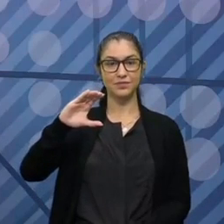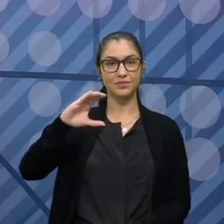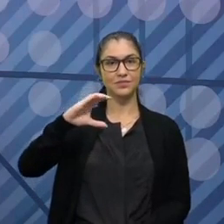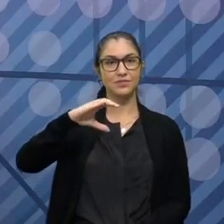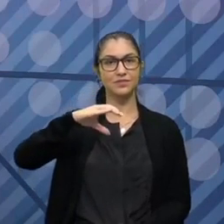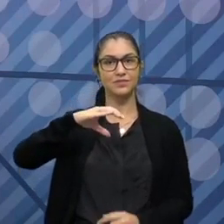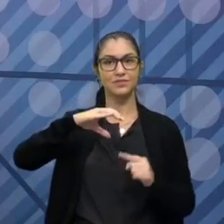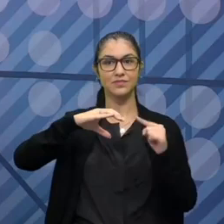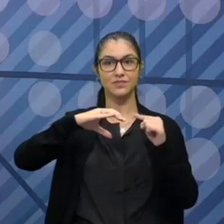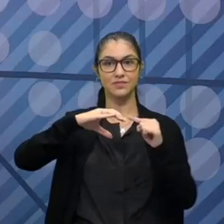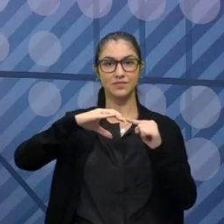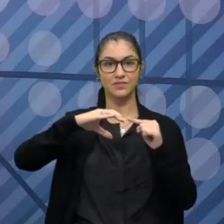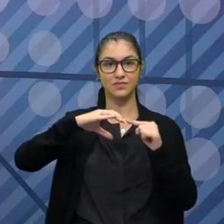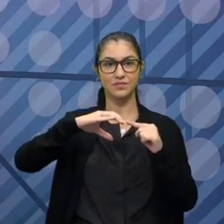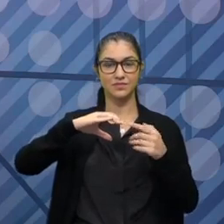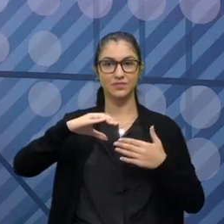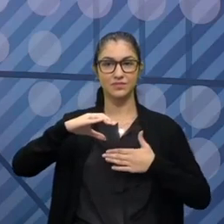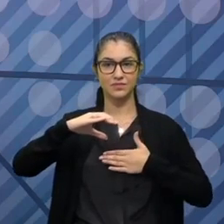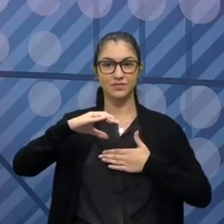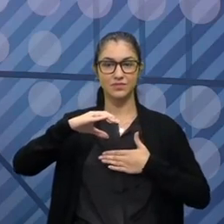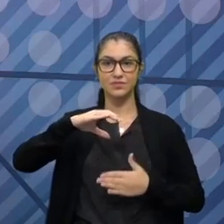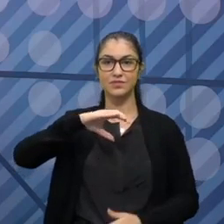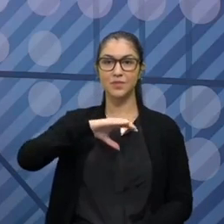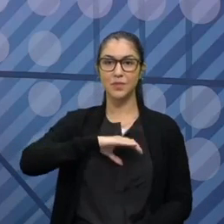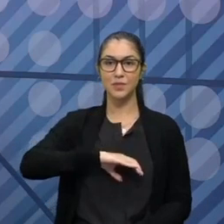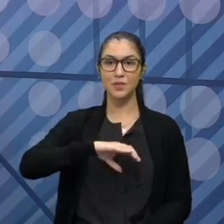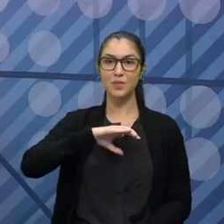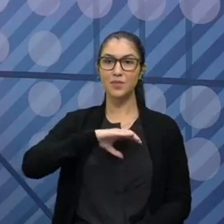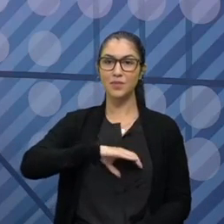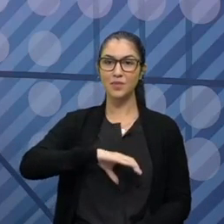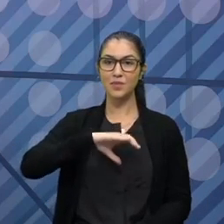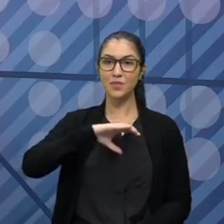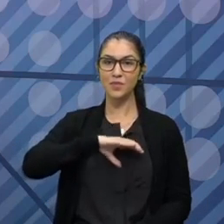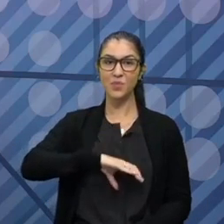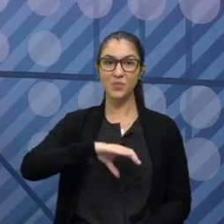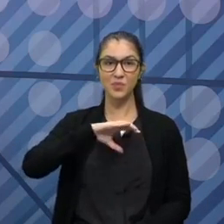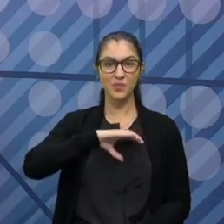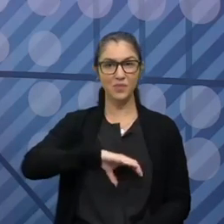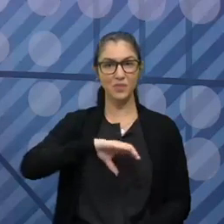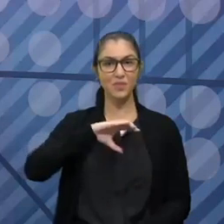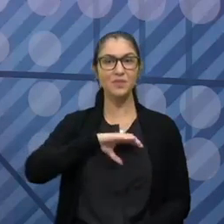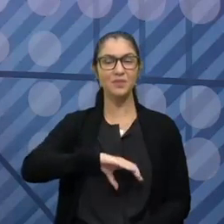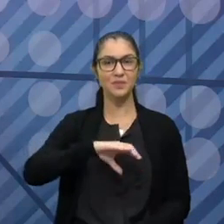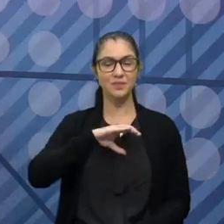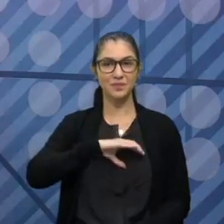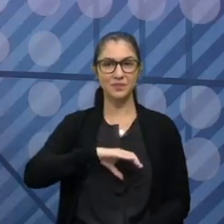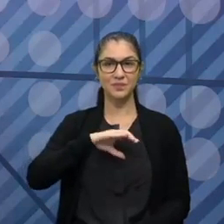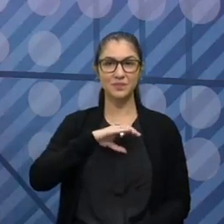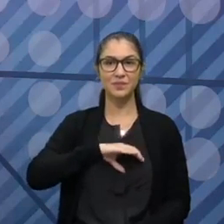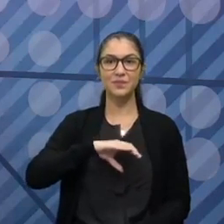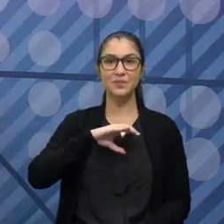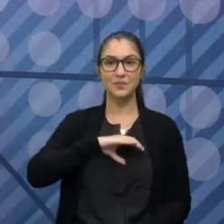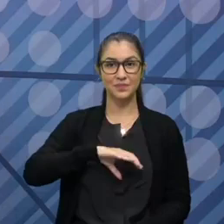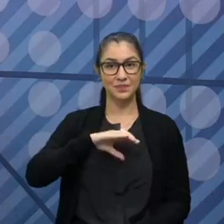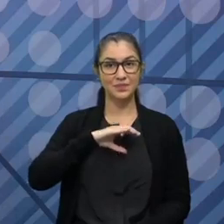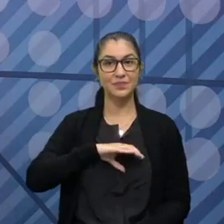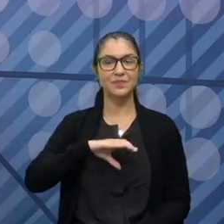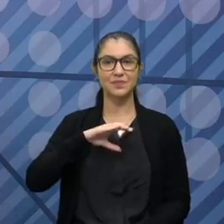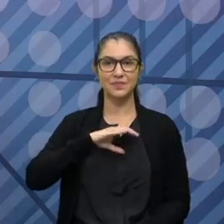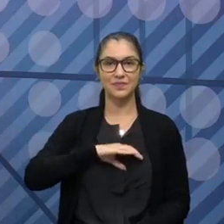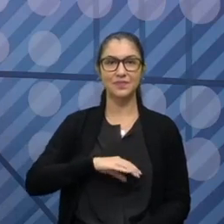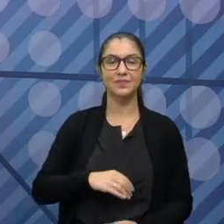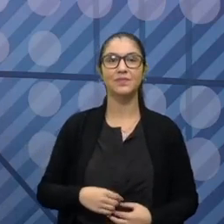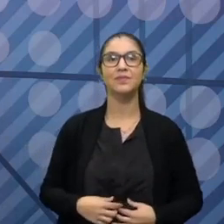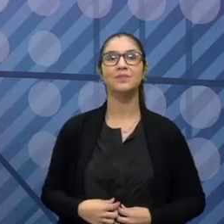assim e aqui no peito, tá? E você vai para baixo, português. Ok? Esse é